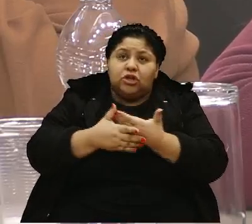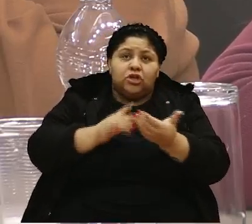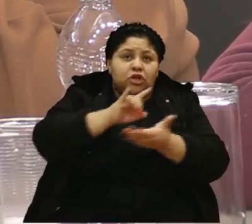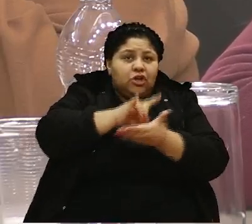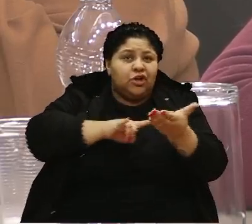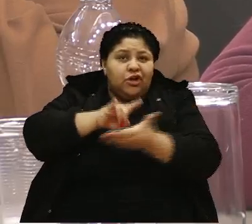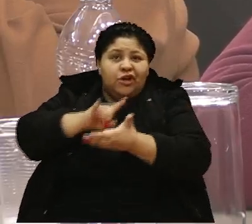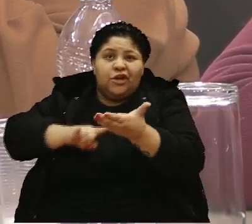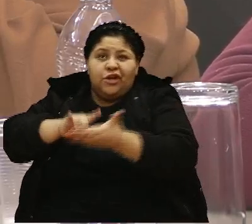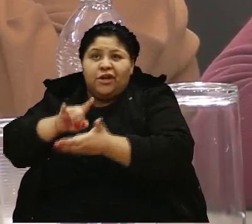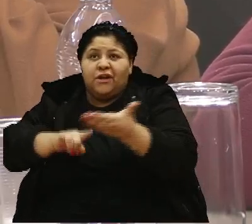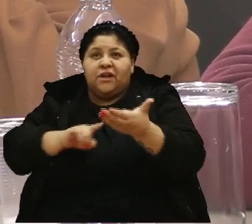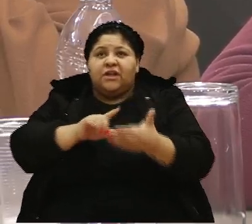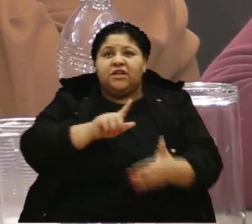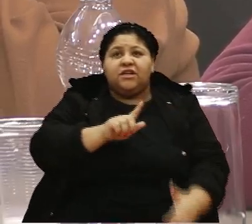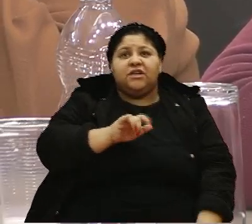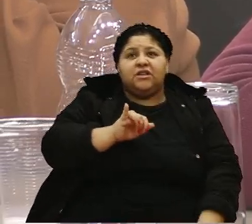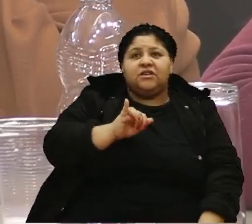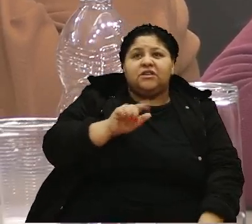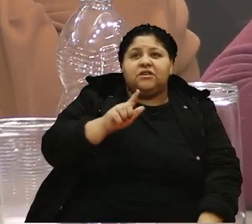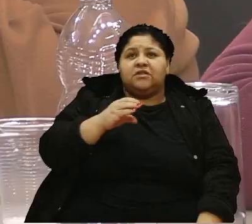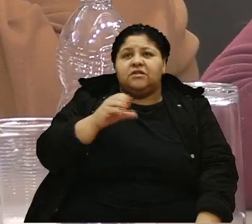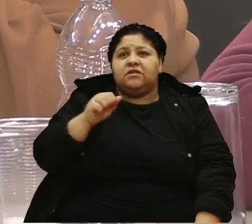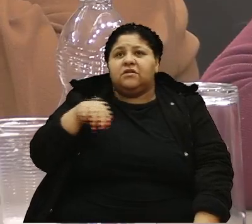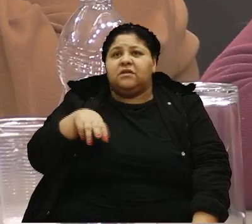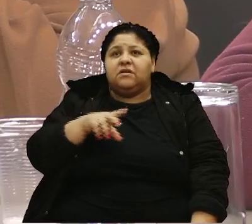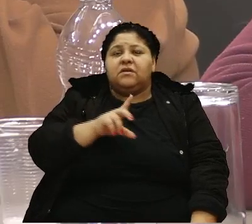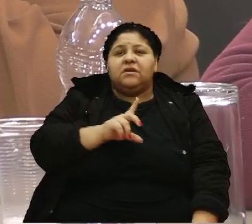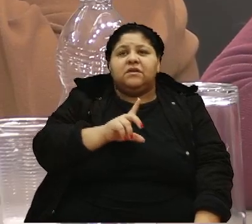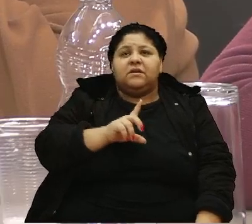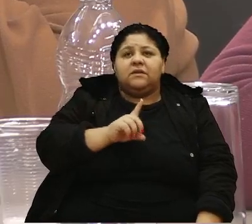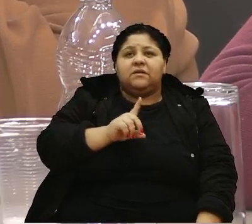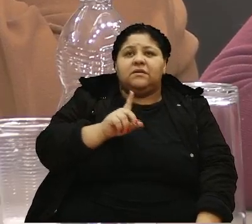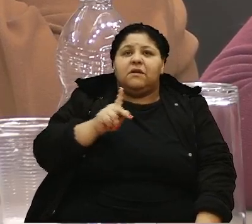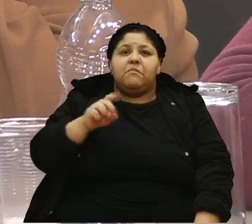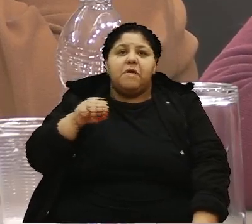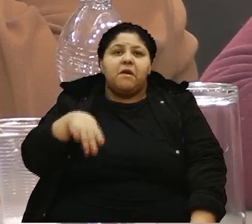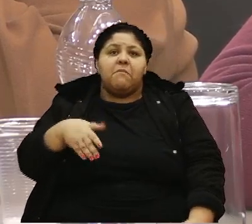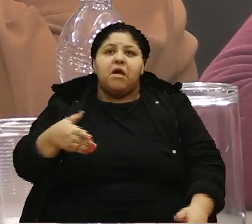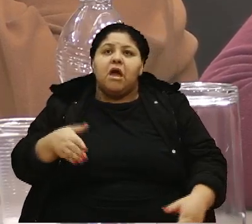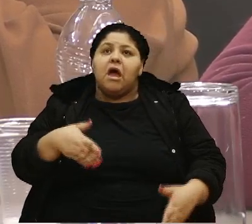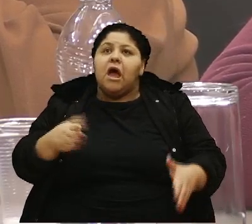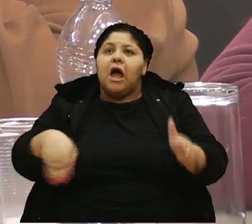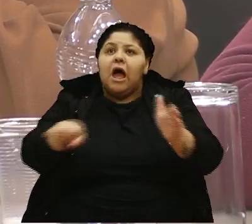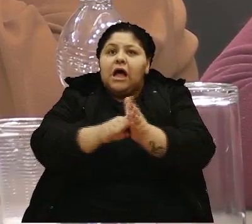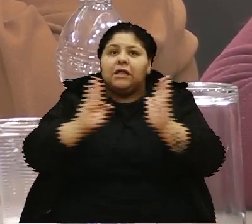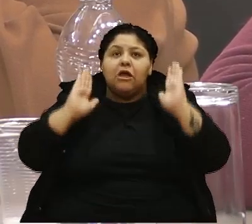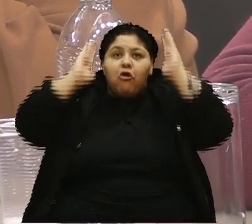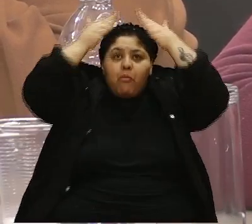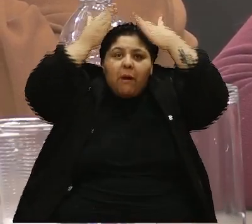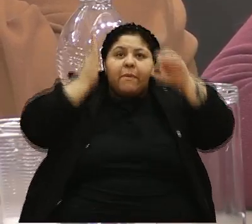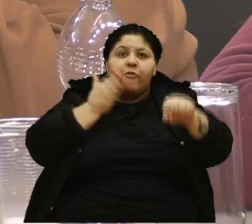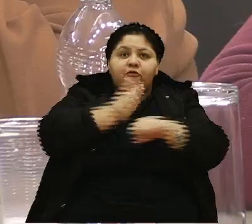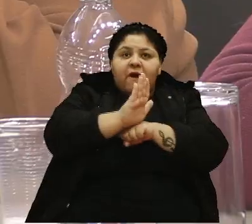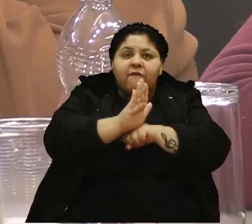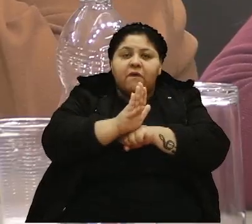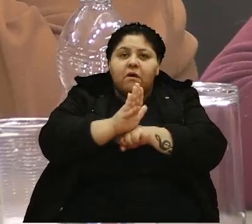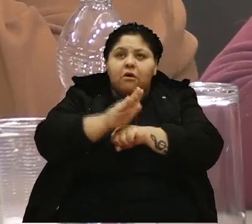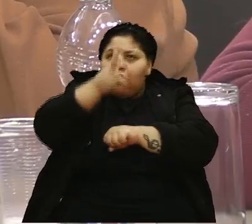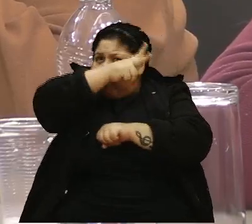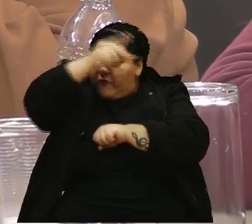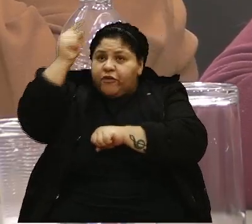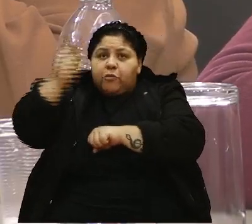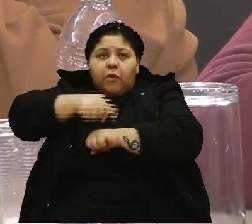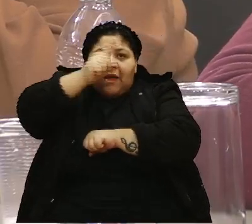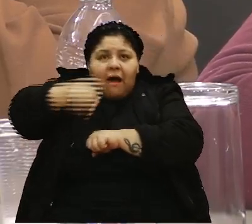da GIGAN, DPM, até o Papa dava parecer favorável. A gente aprovava, o prefeito vetava. Acontecia